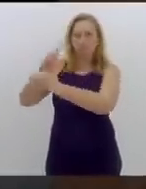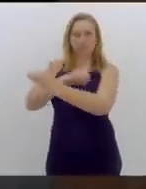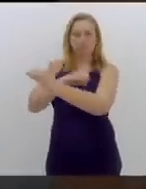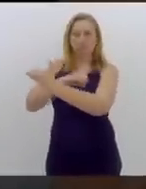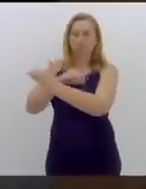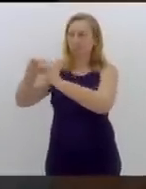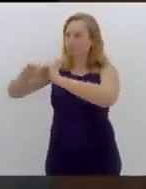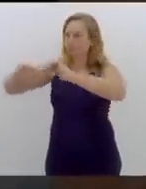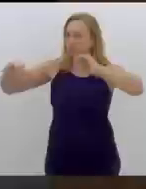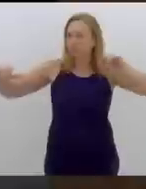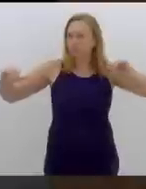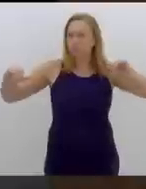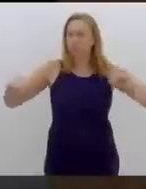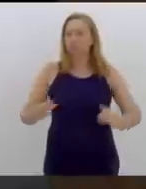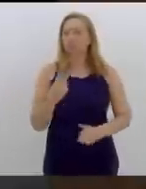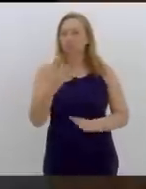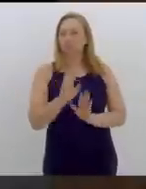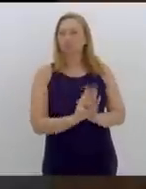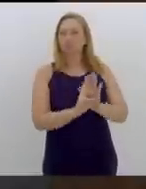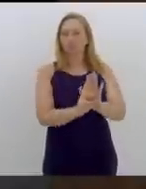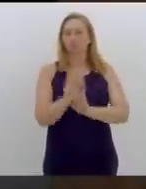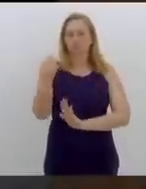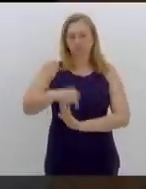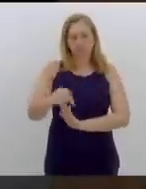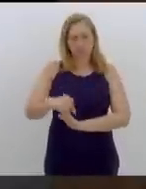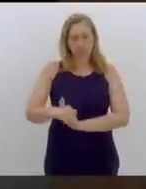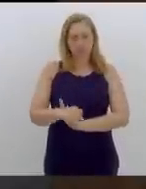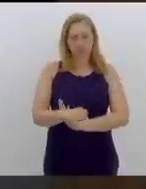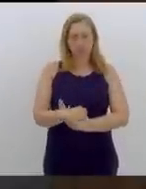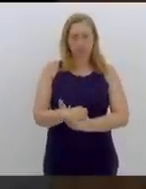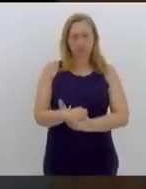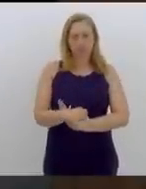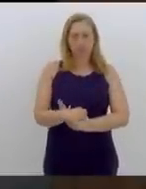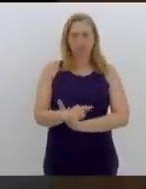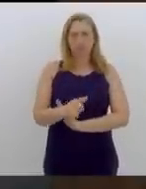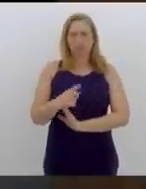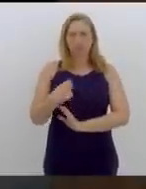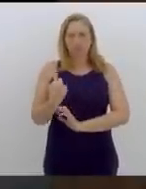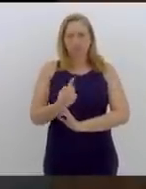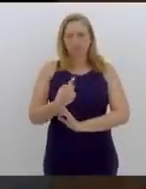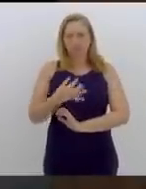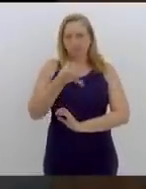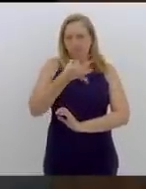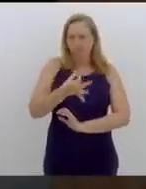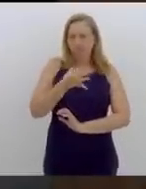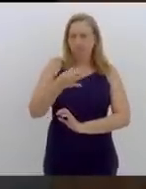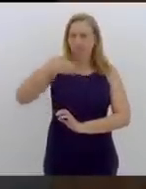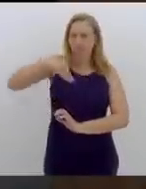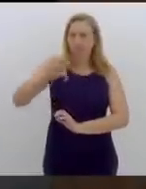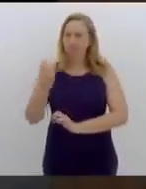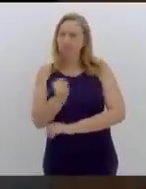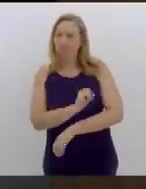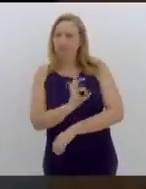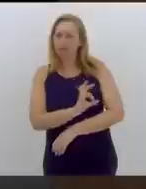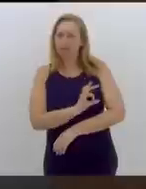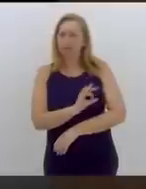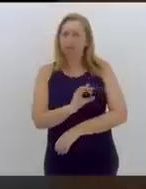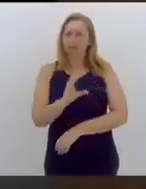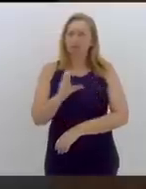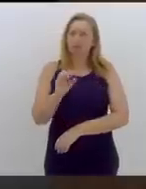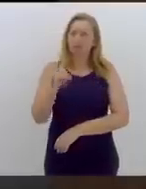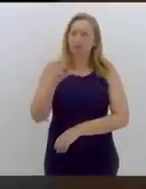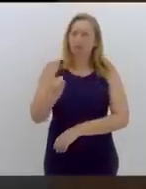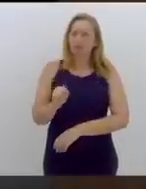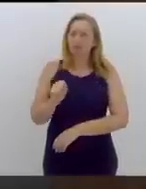separados hoje nós temos dois representante aqui não não no nosso caso seria Marta e o Carlos Augusto que não